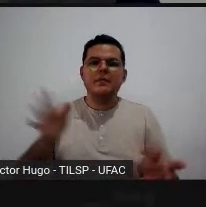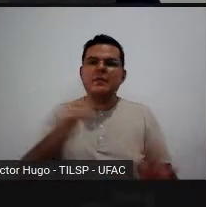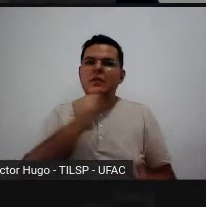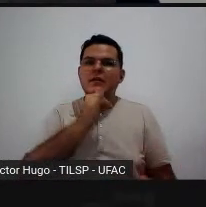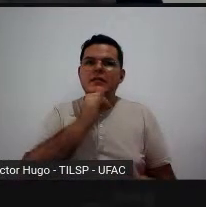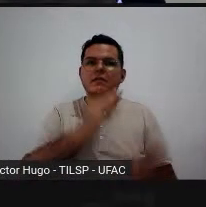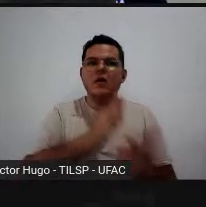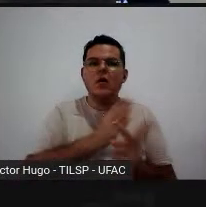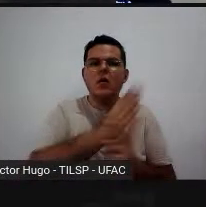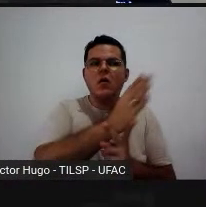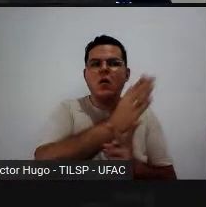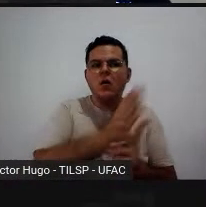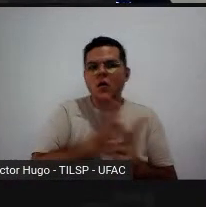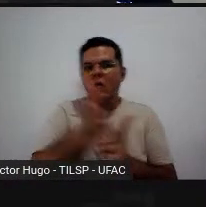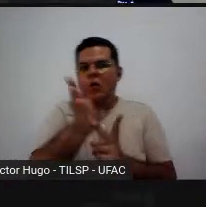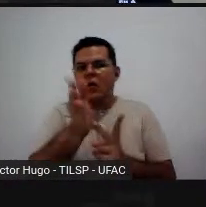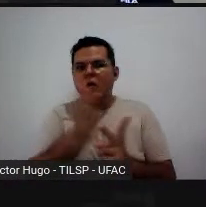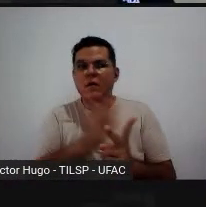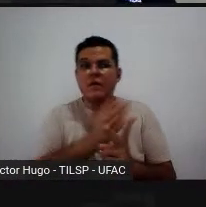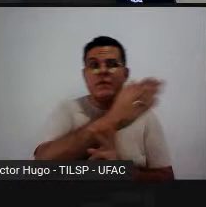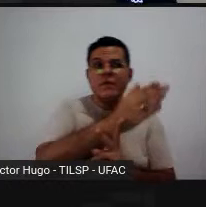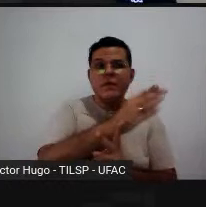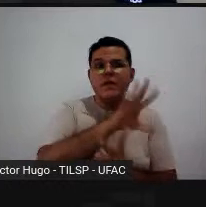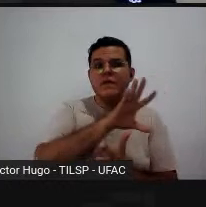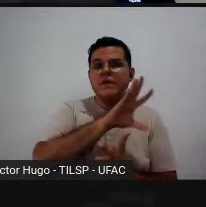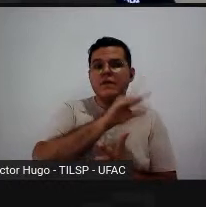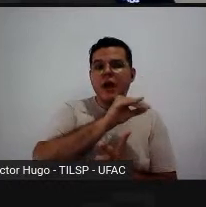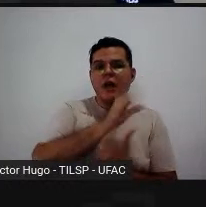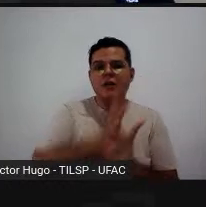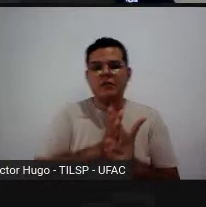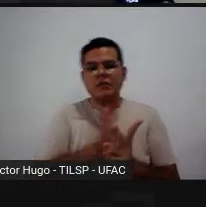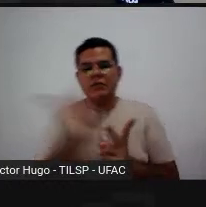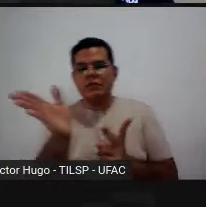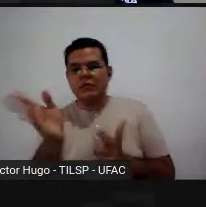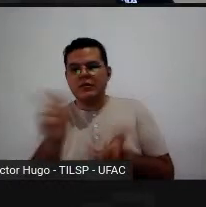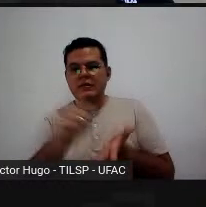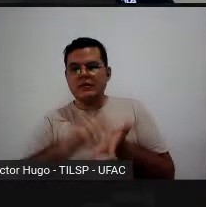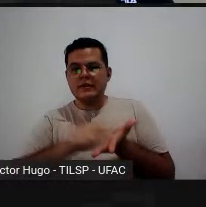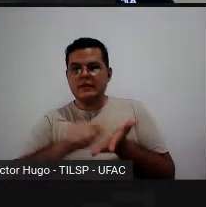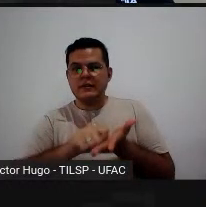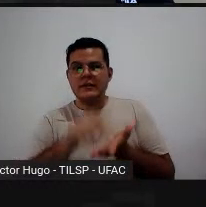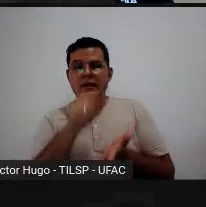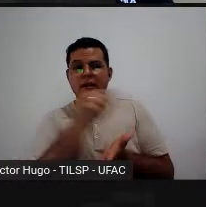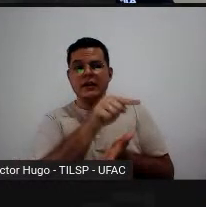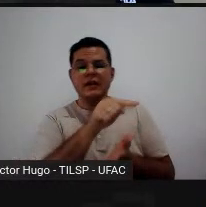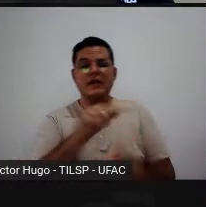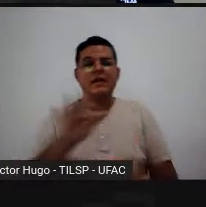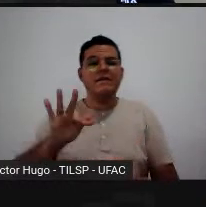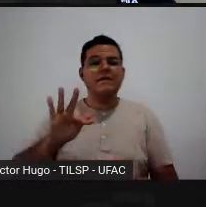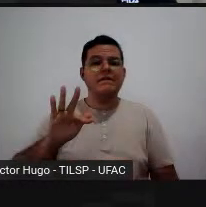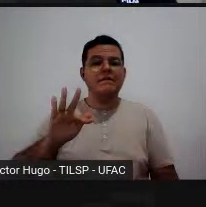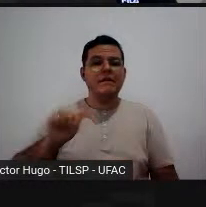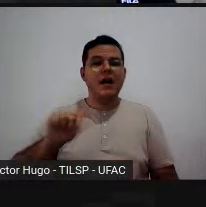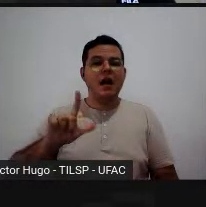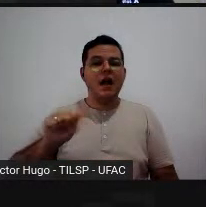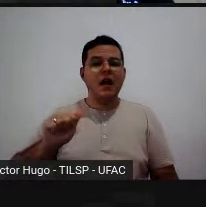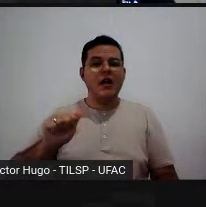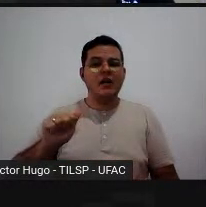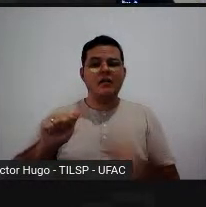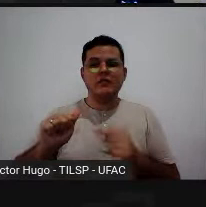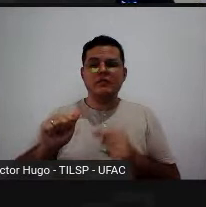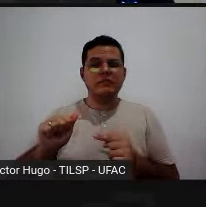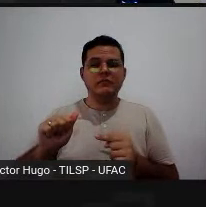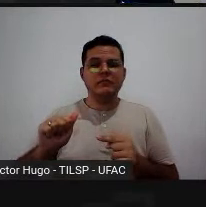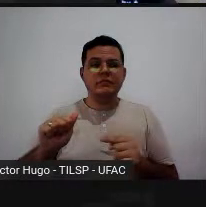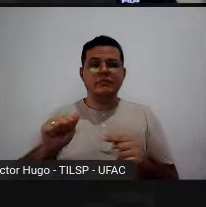fala, escrita, reduzindo, portanto, a fala a um lugar pré-lógico